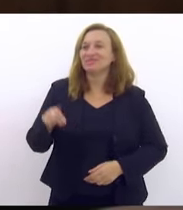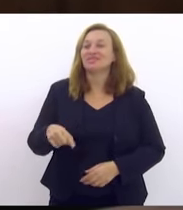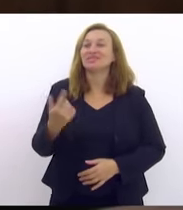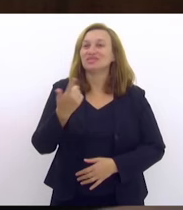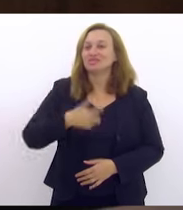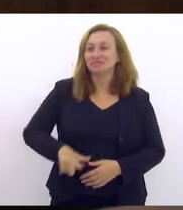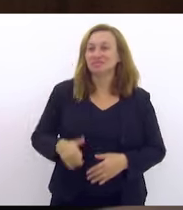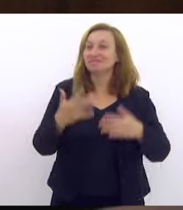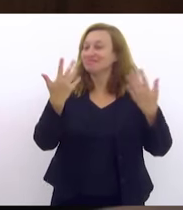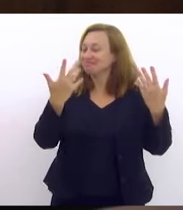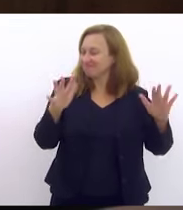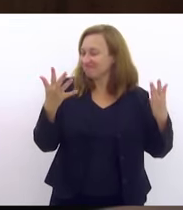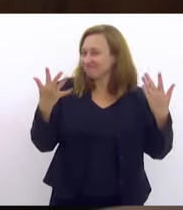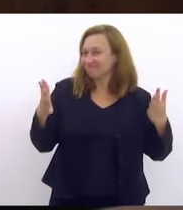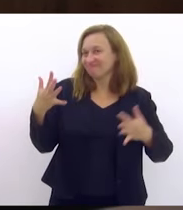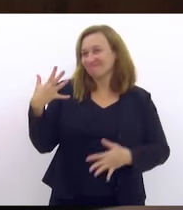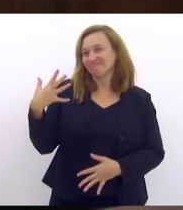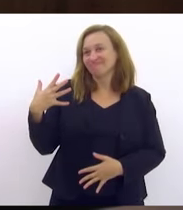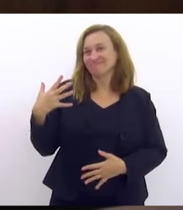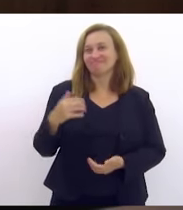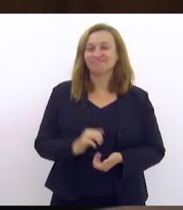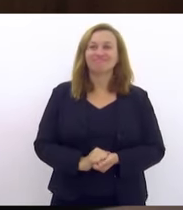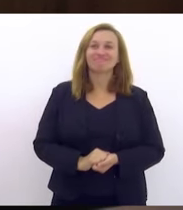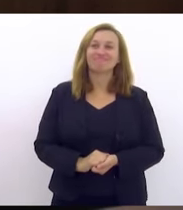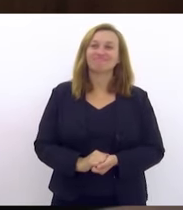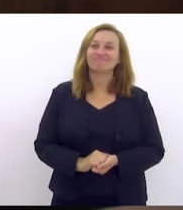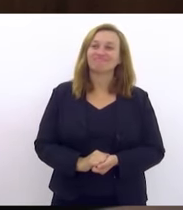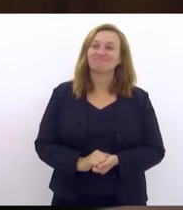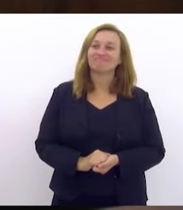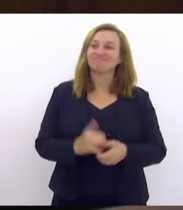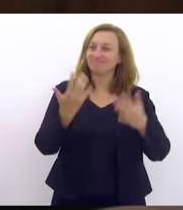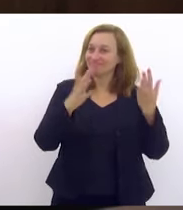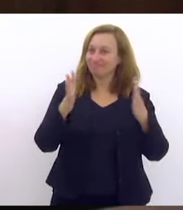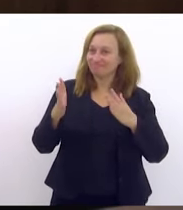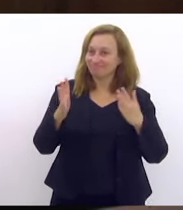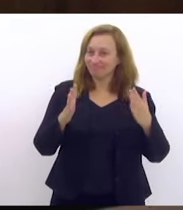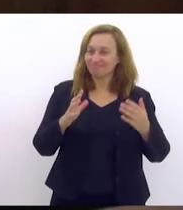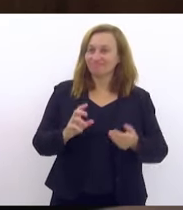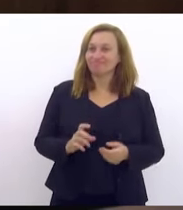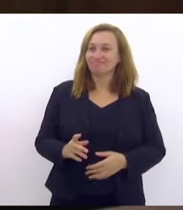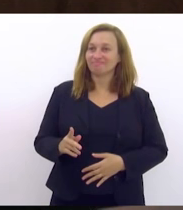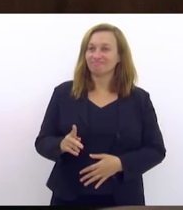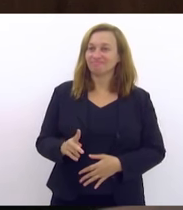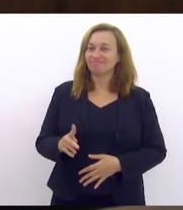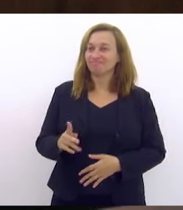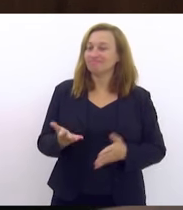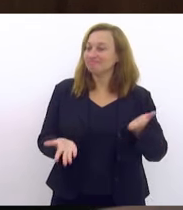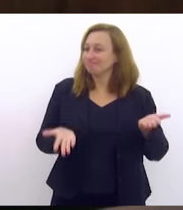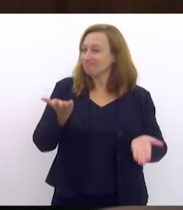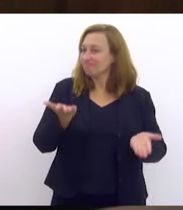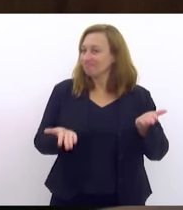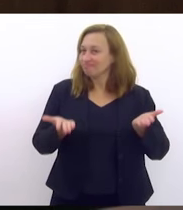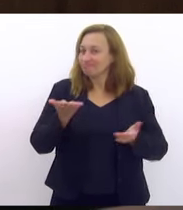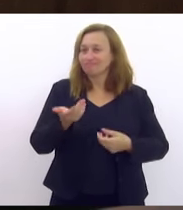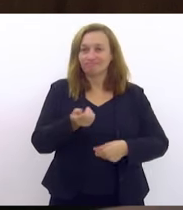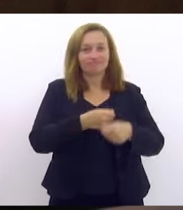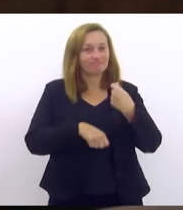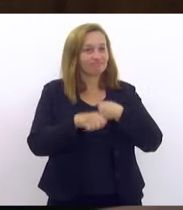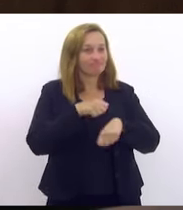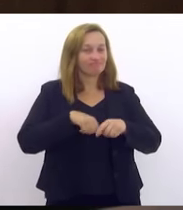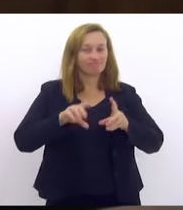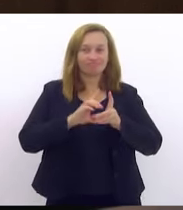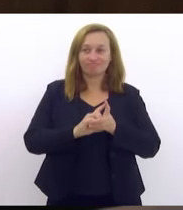lhe cumprimentando por exercer esse cargo, várias vezes, sempre com equilíbrio,